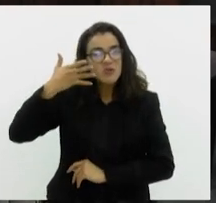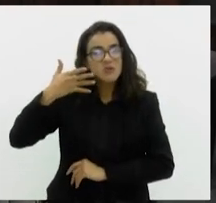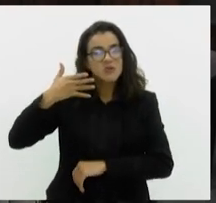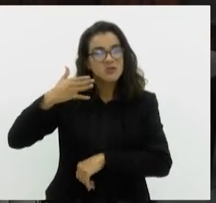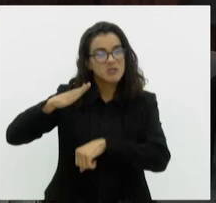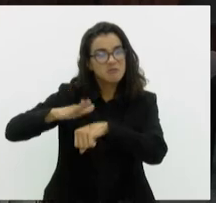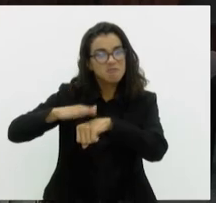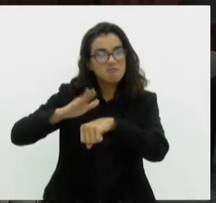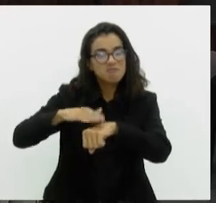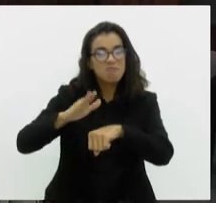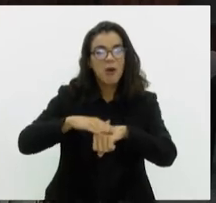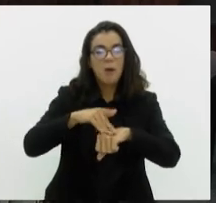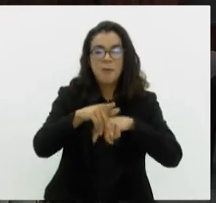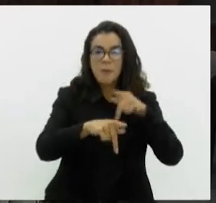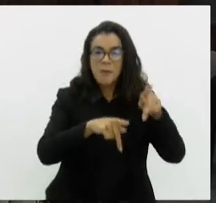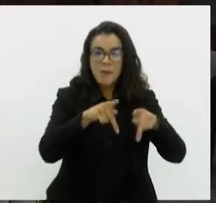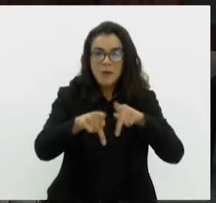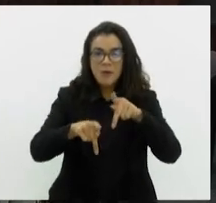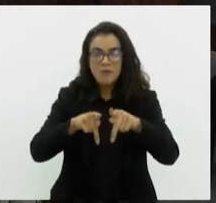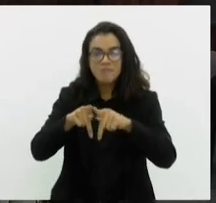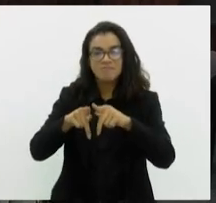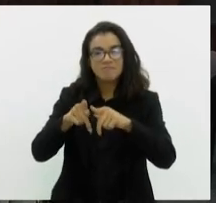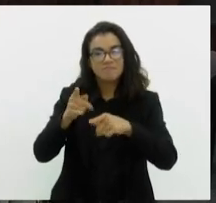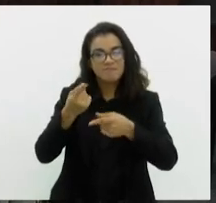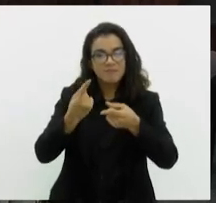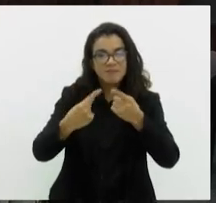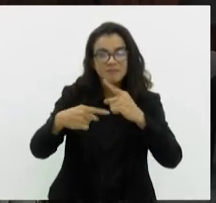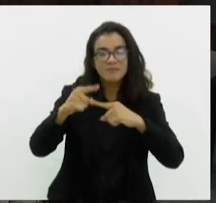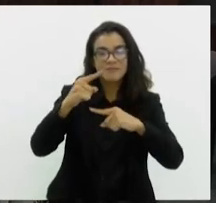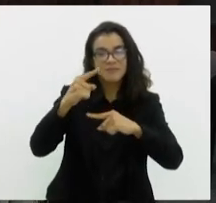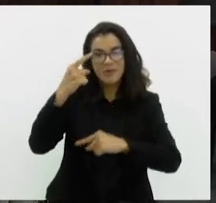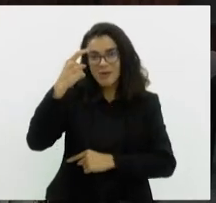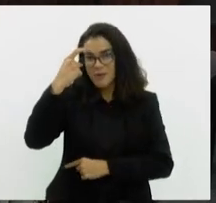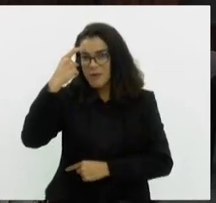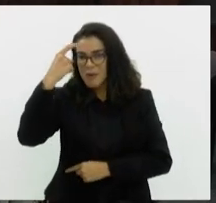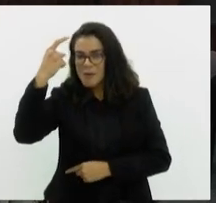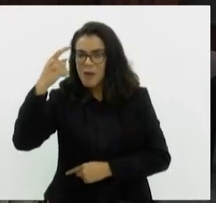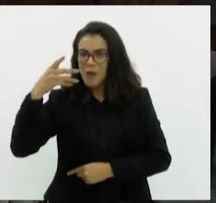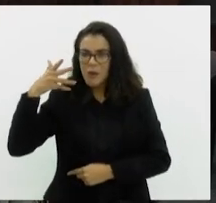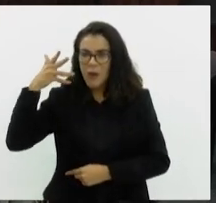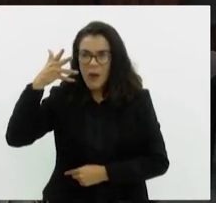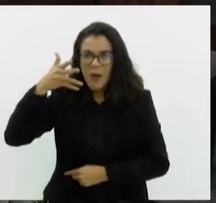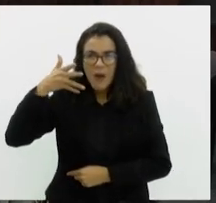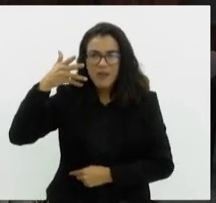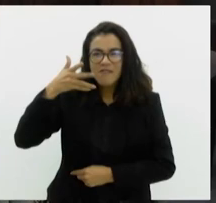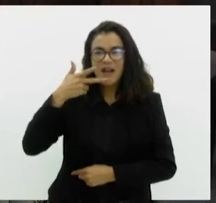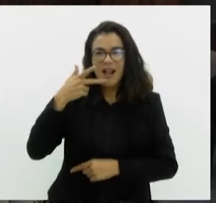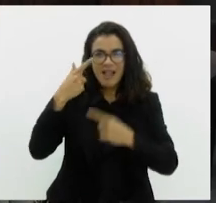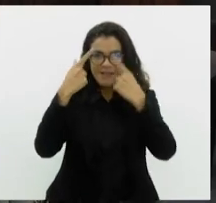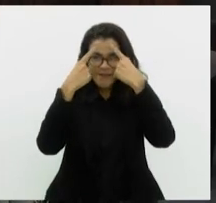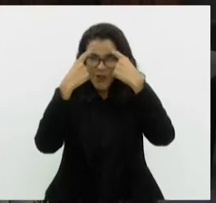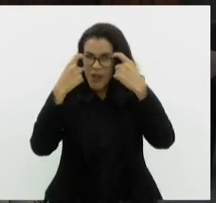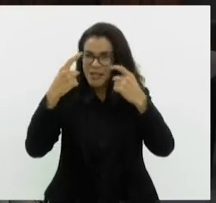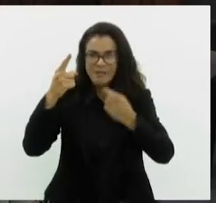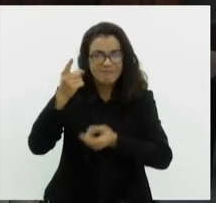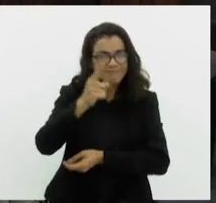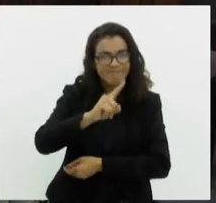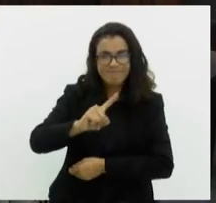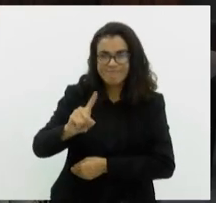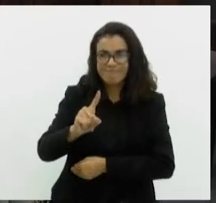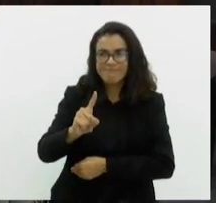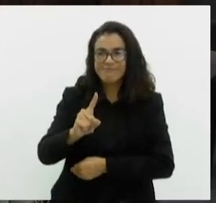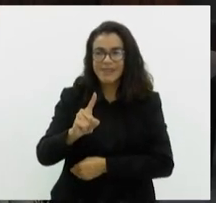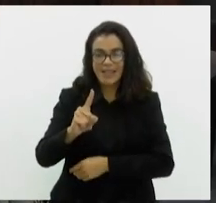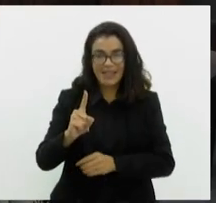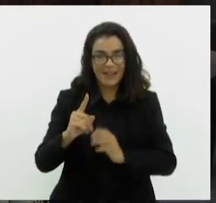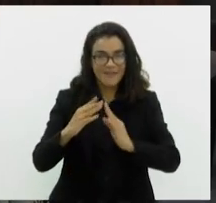discursos, superando a lógica de uma narrativa que só fale da violência do cotidiano dentro